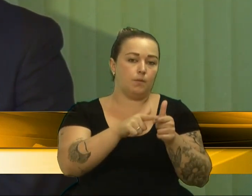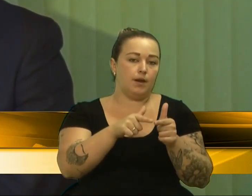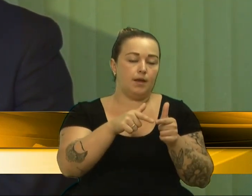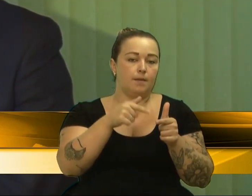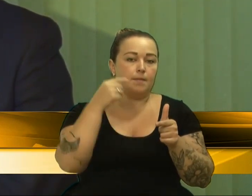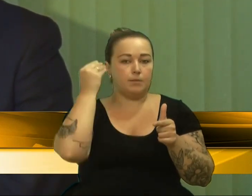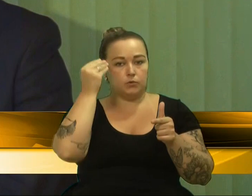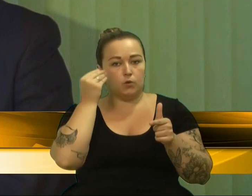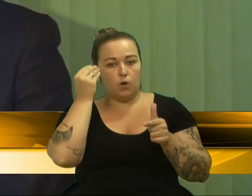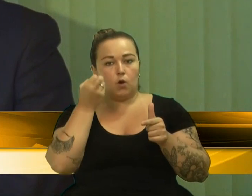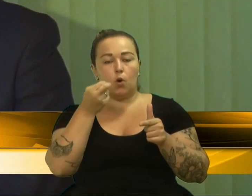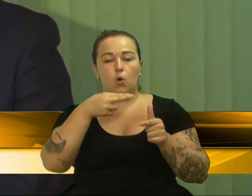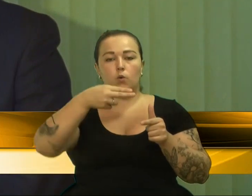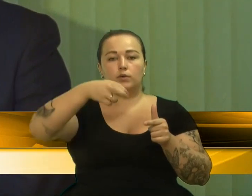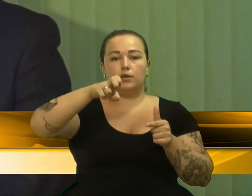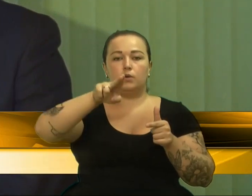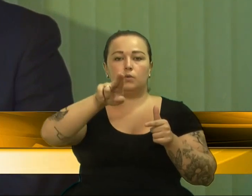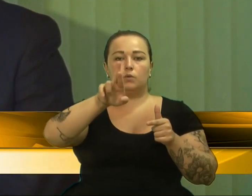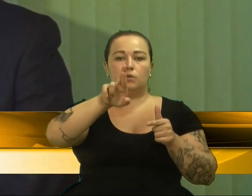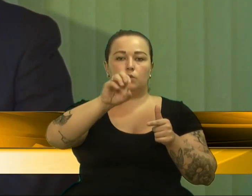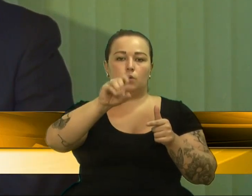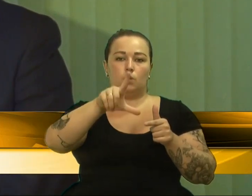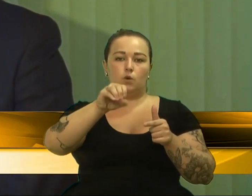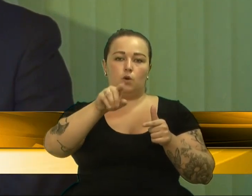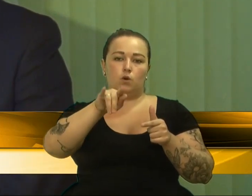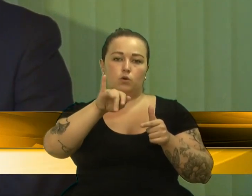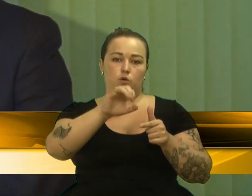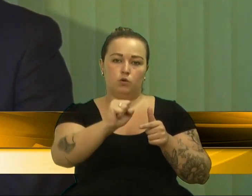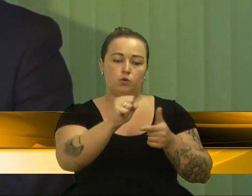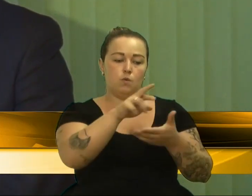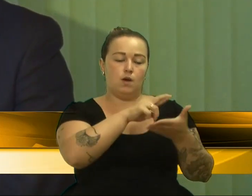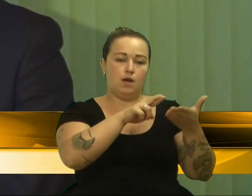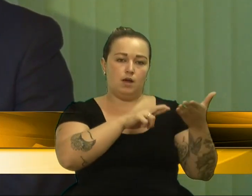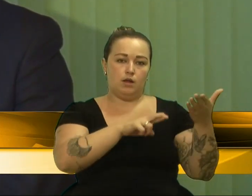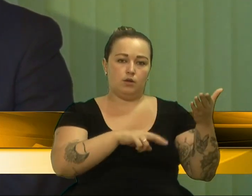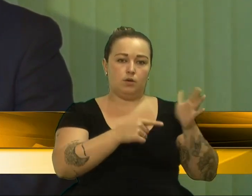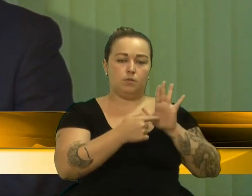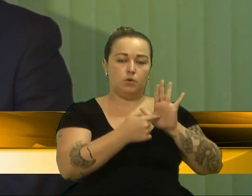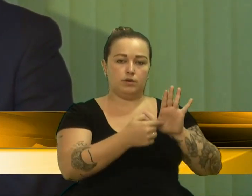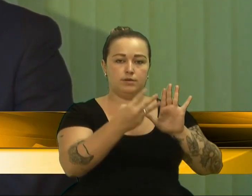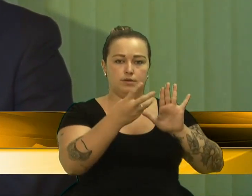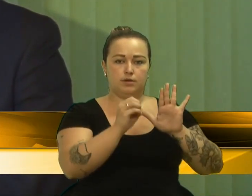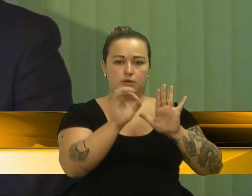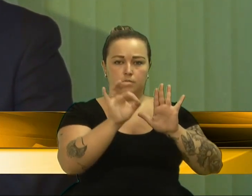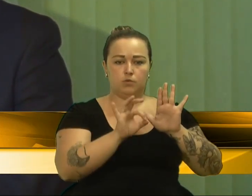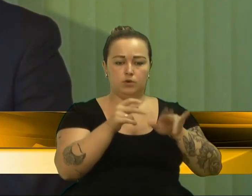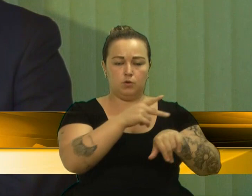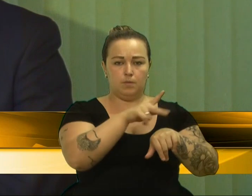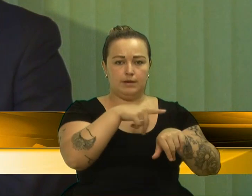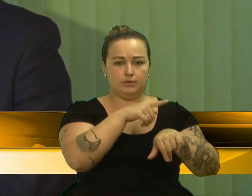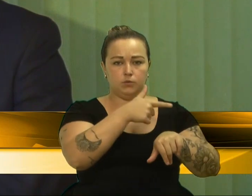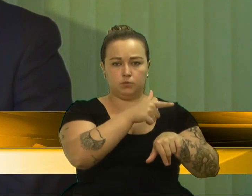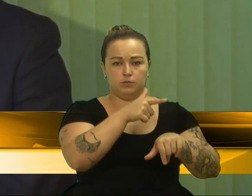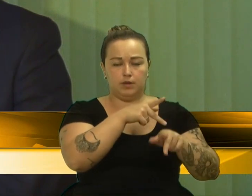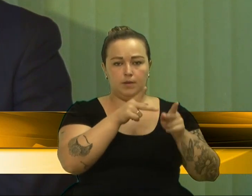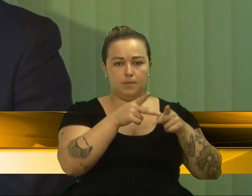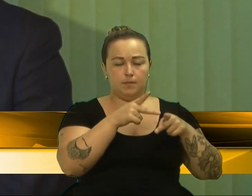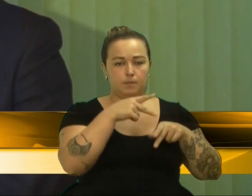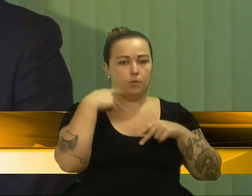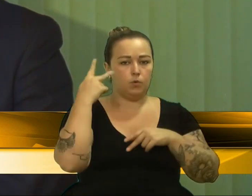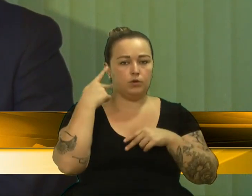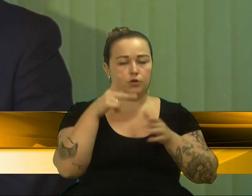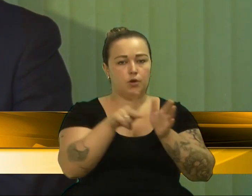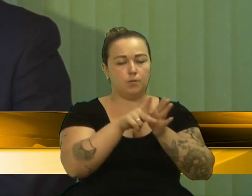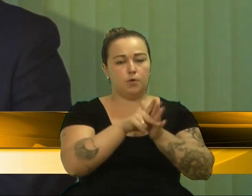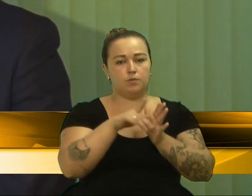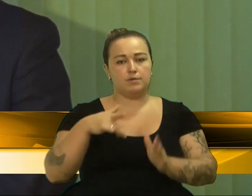neurológicos e psicológicos. Um relatório da Organização Mundial de Saúde revela que 30% dos países não têm política de saúde mental e 90%